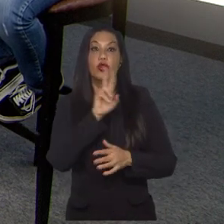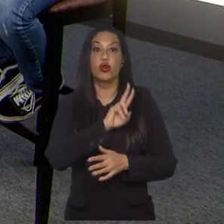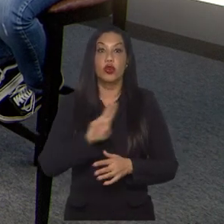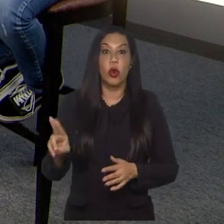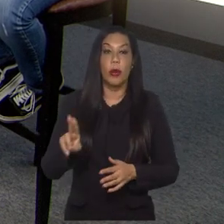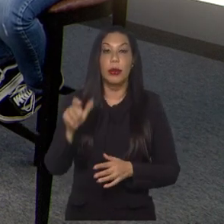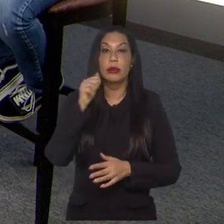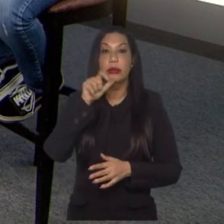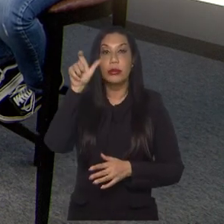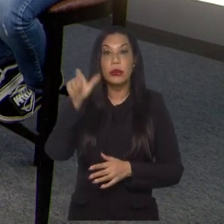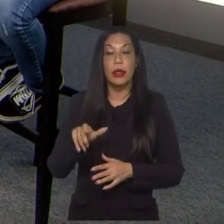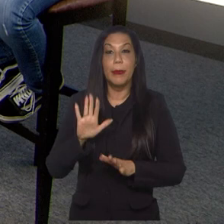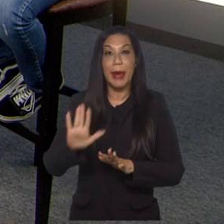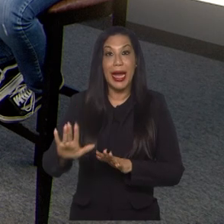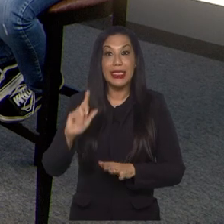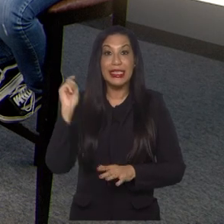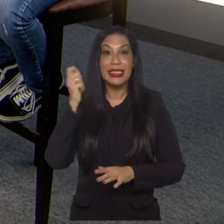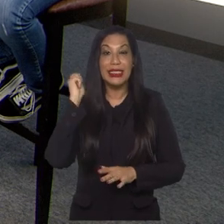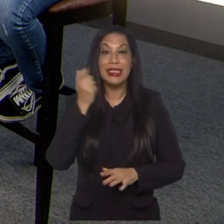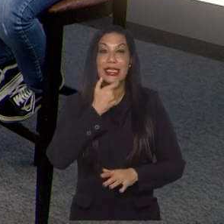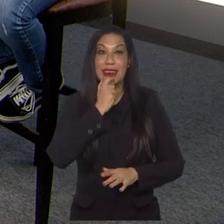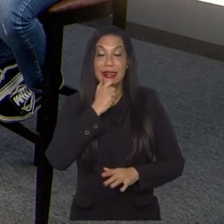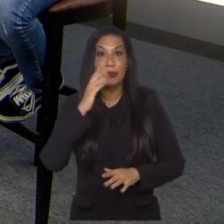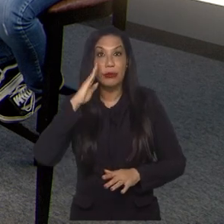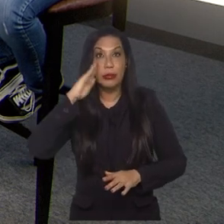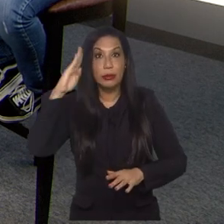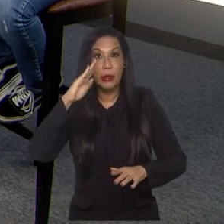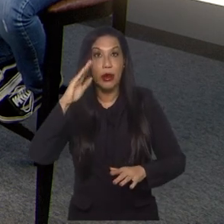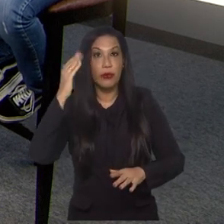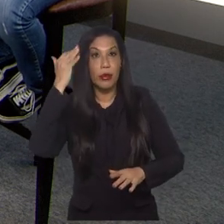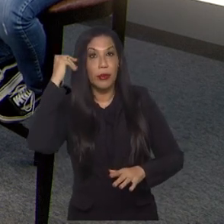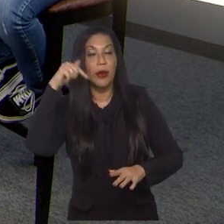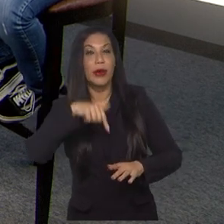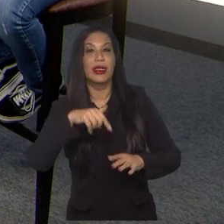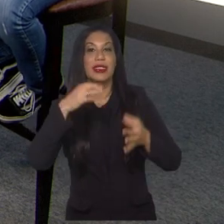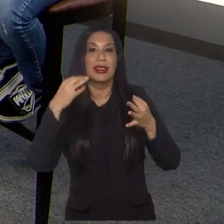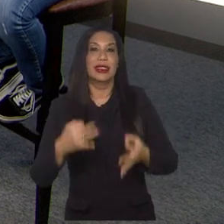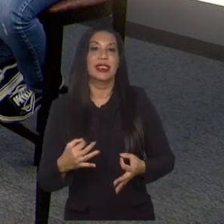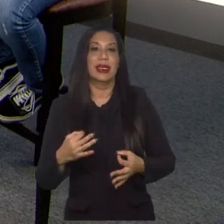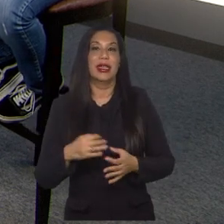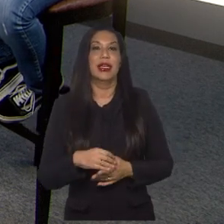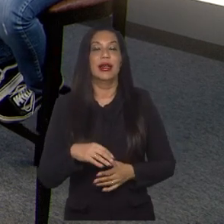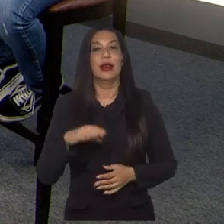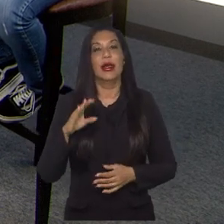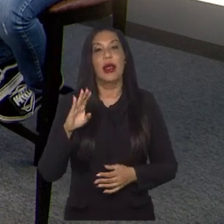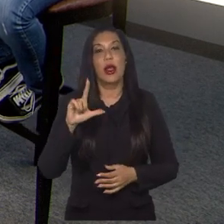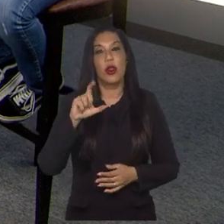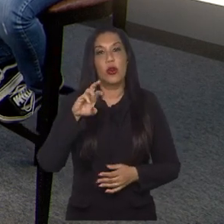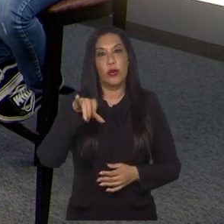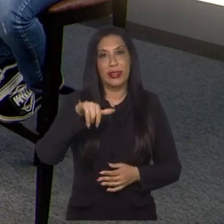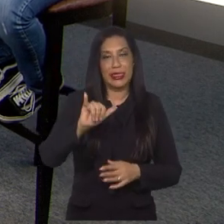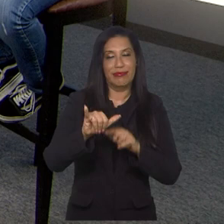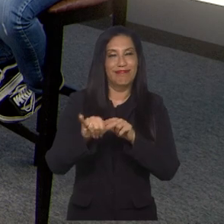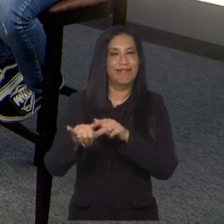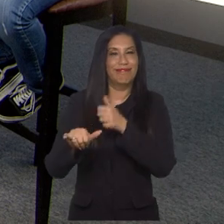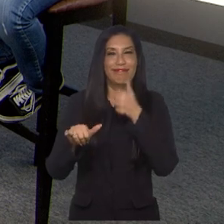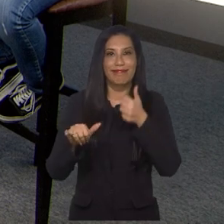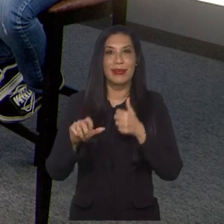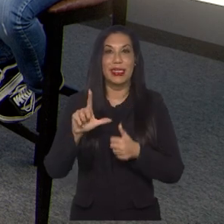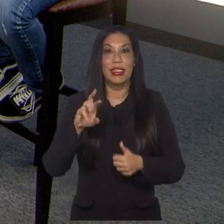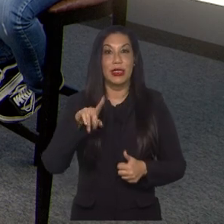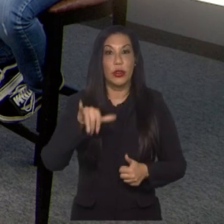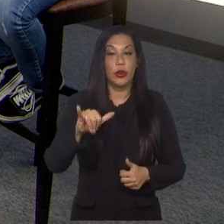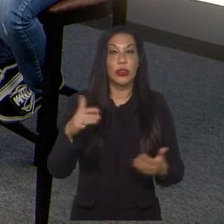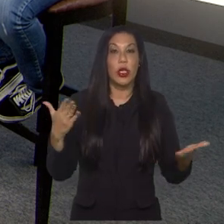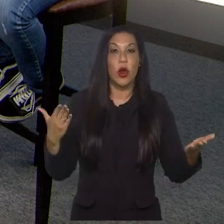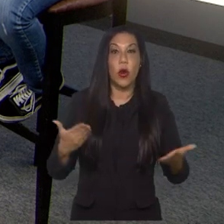mas da seleção inglesa hoje, do maior destaque... Não tem como a gente não pensar na Bronze. Era o que a gente estava até falando nos bastidores, né? A Lucy hoje está